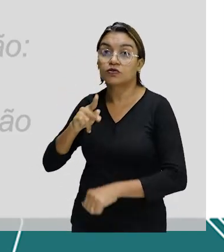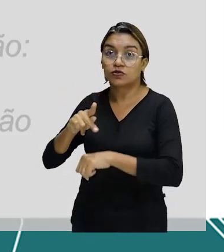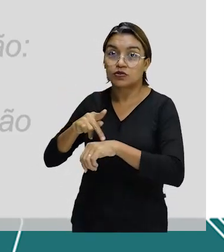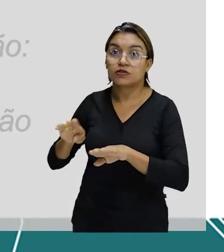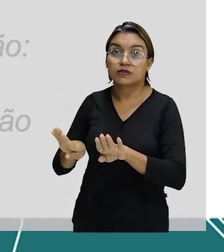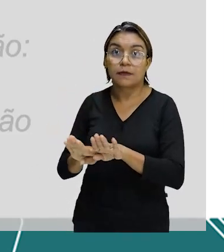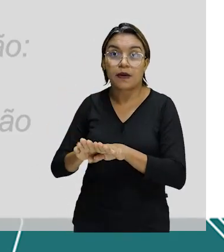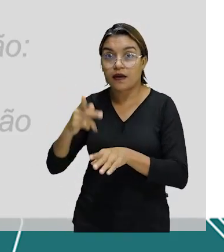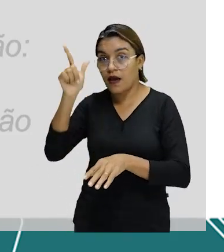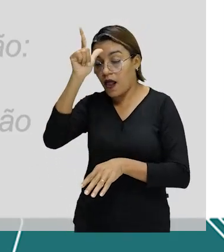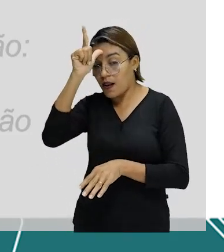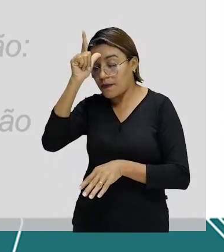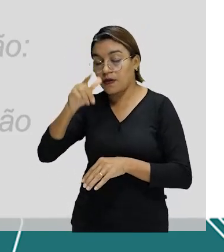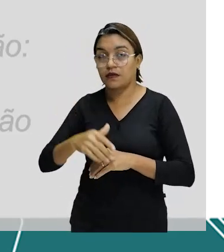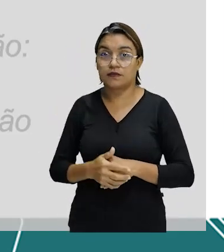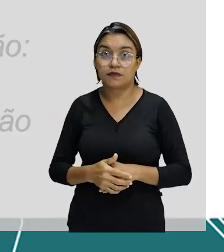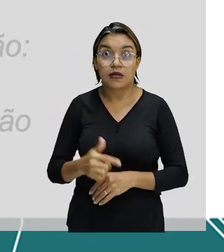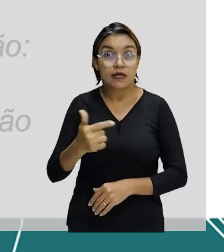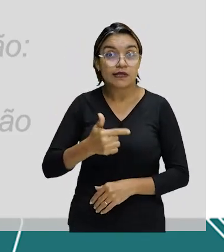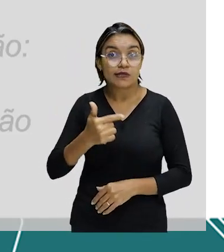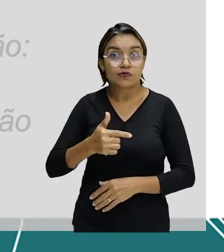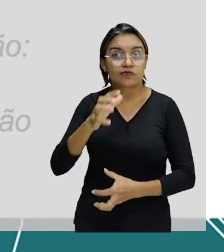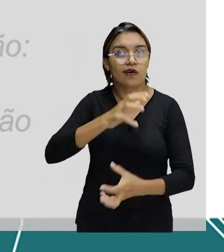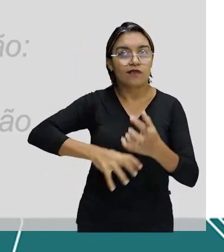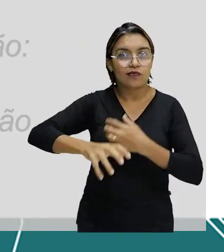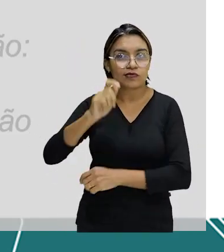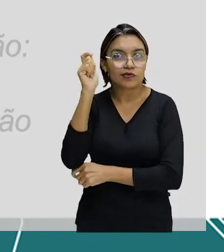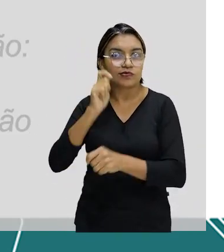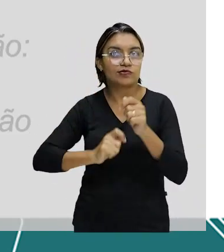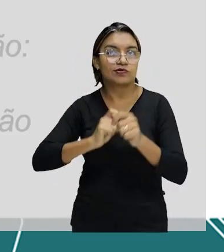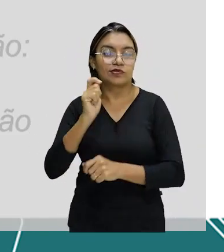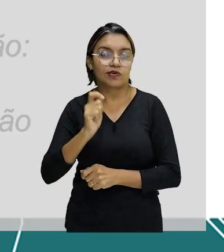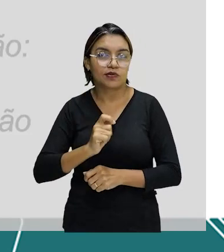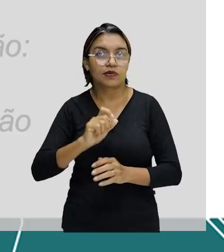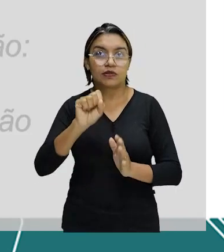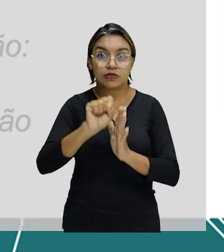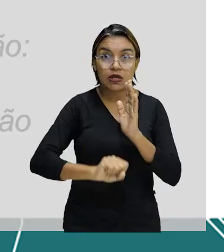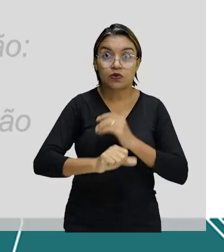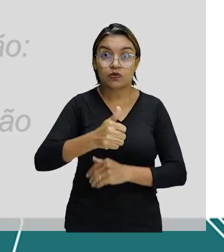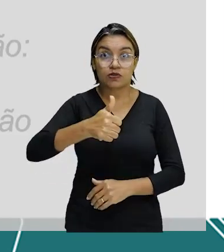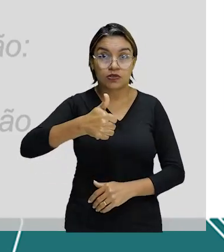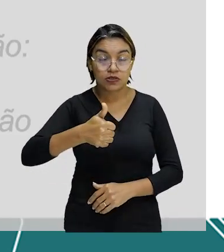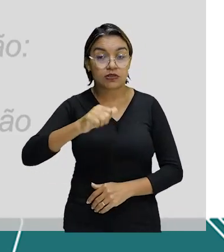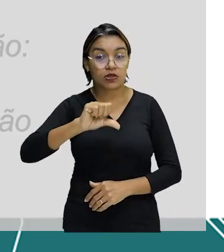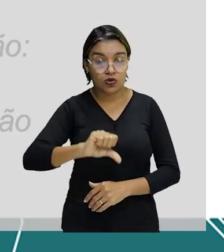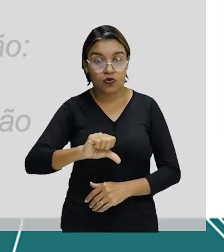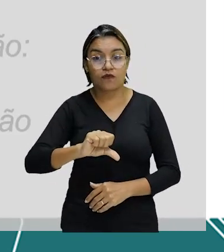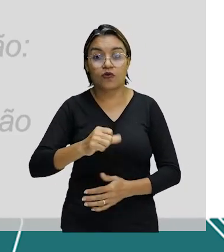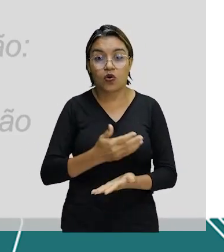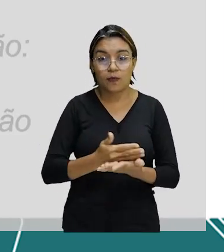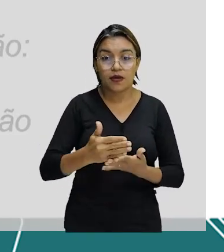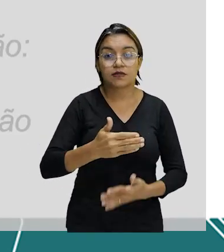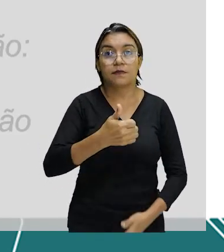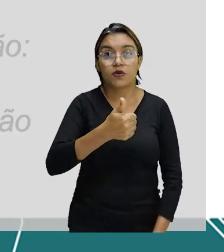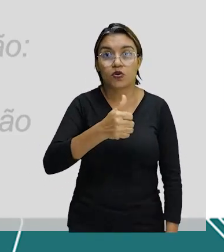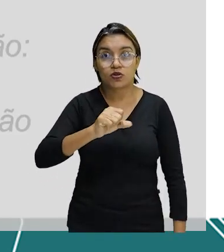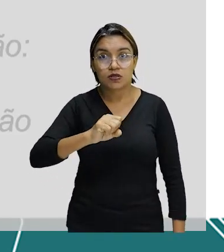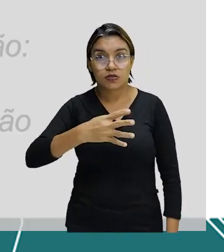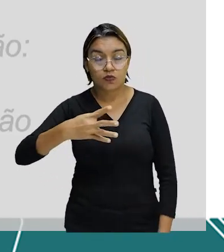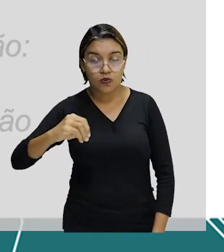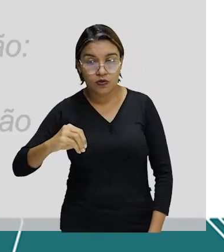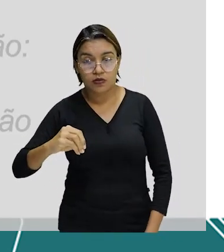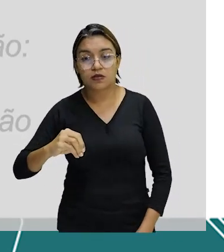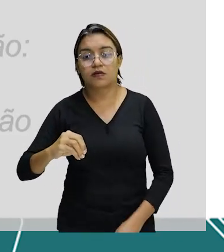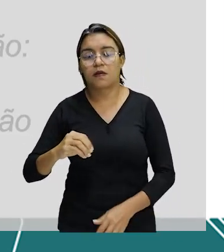a Alemanha. A segunda revolução industrial, galera, que vai acontecer no século XIX, a partir de 1850 e vai durar ali mais ou menos